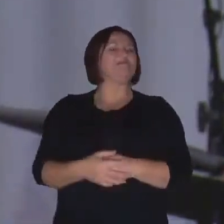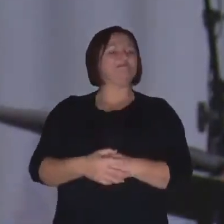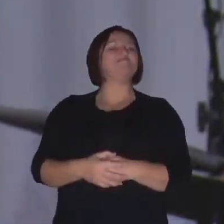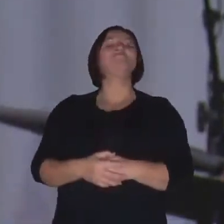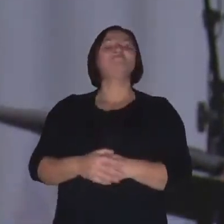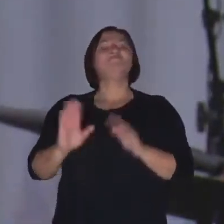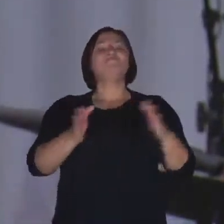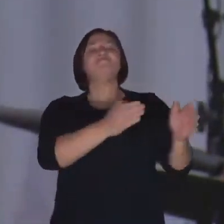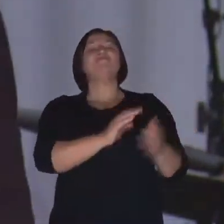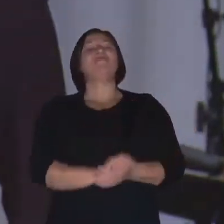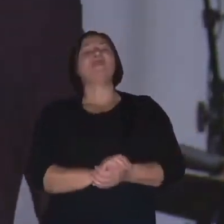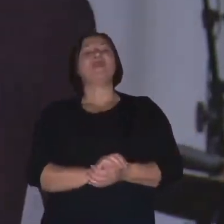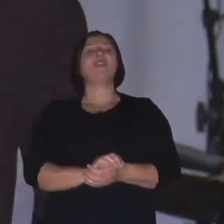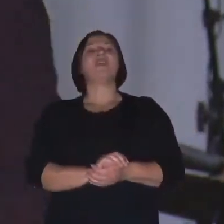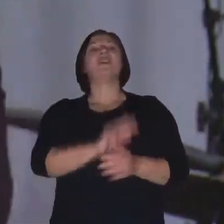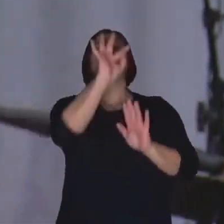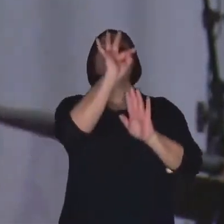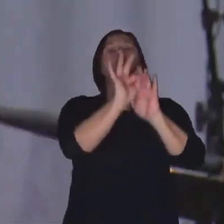Jeremias, capítulo 29,